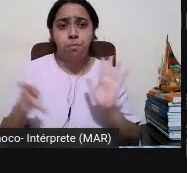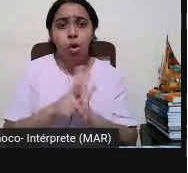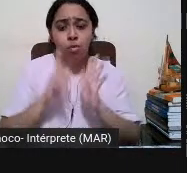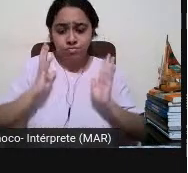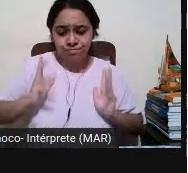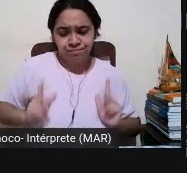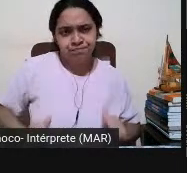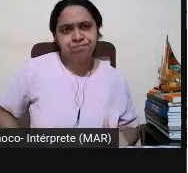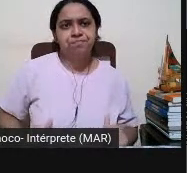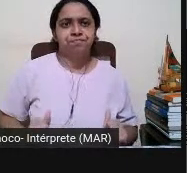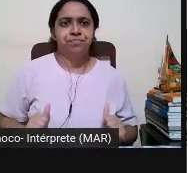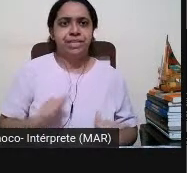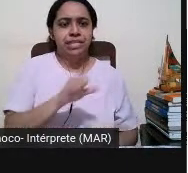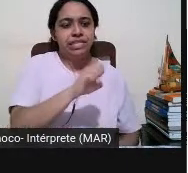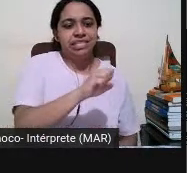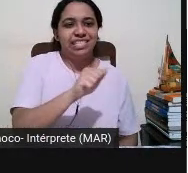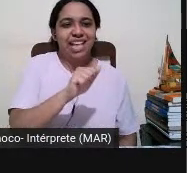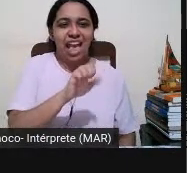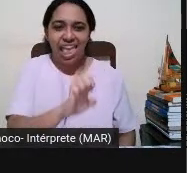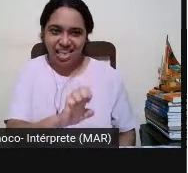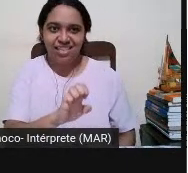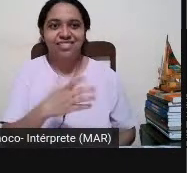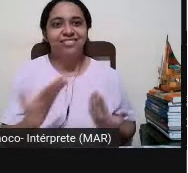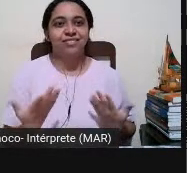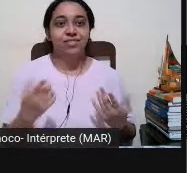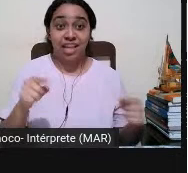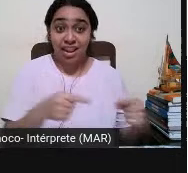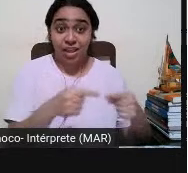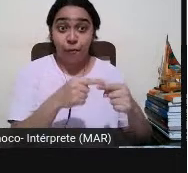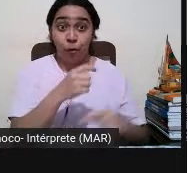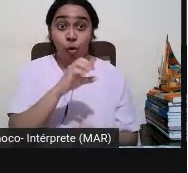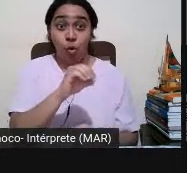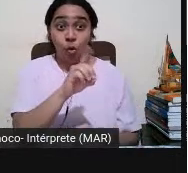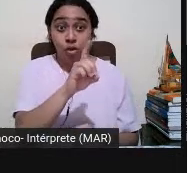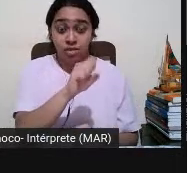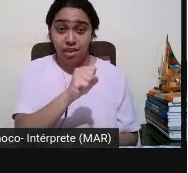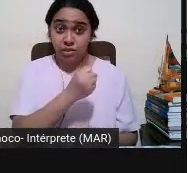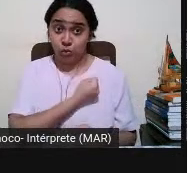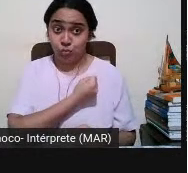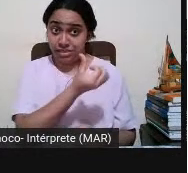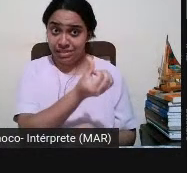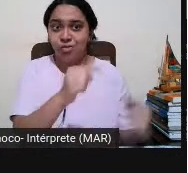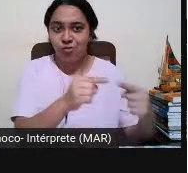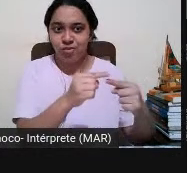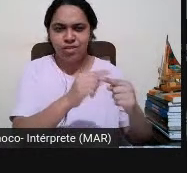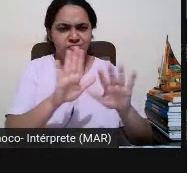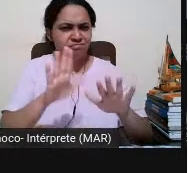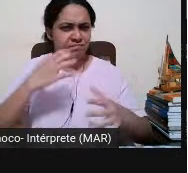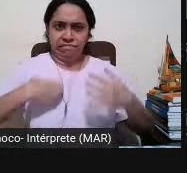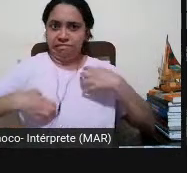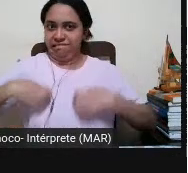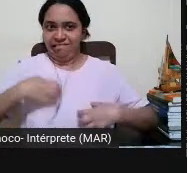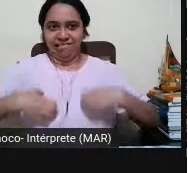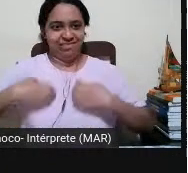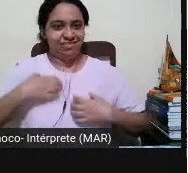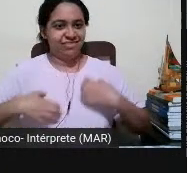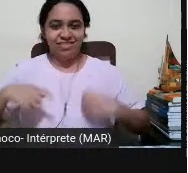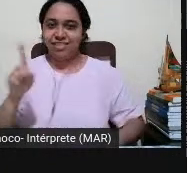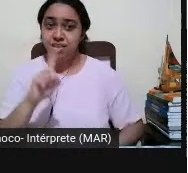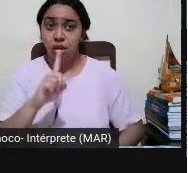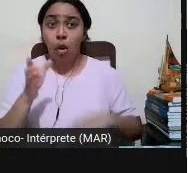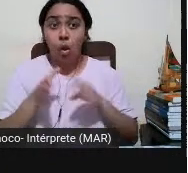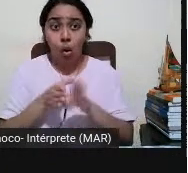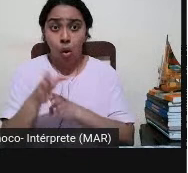relacionado ao ds6 Tá bom então não se desespere em Isso é uma recomendação da própria ONU